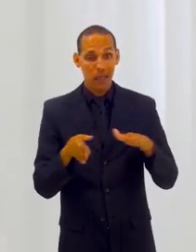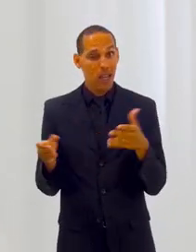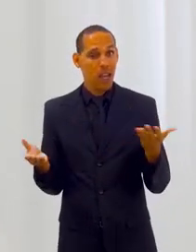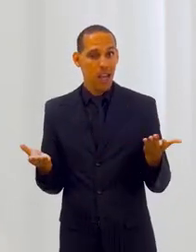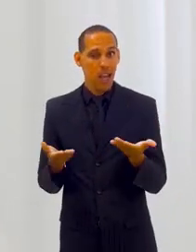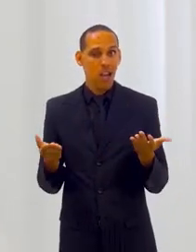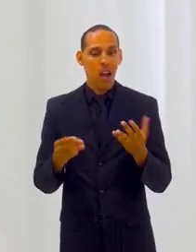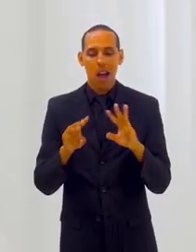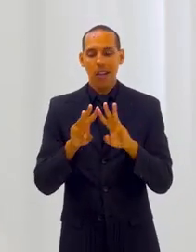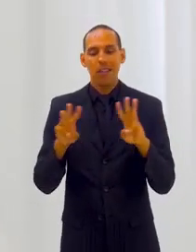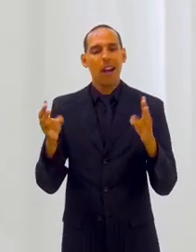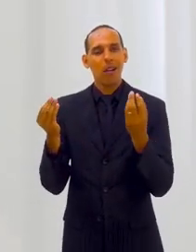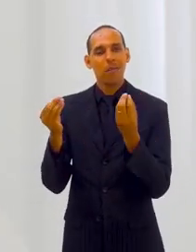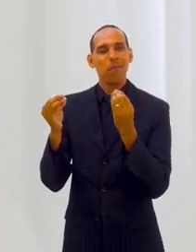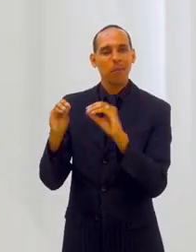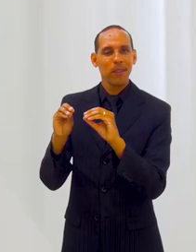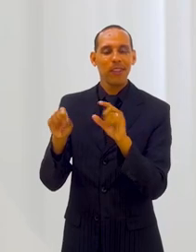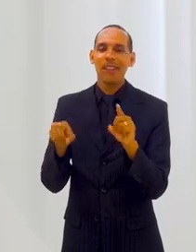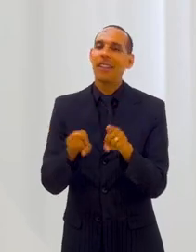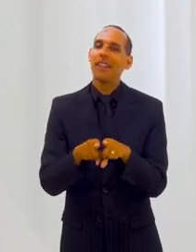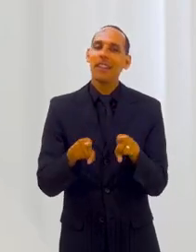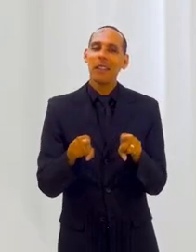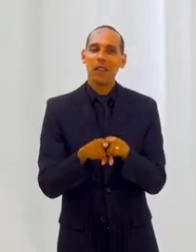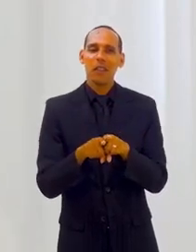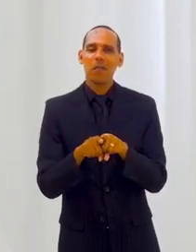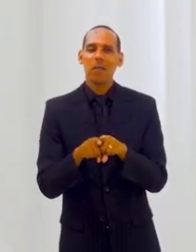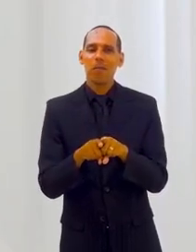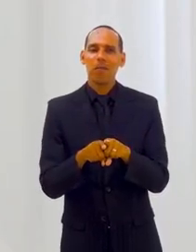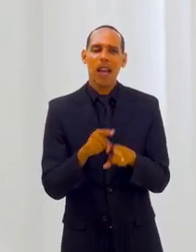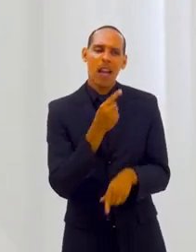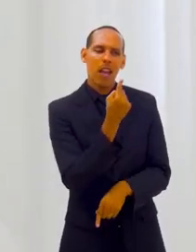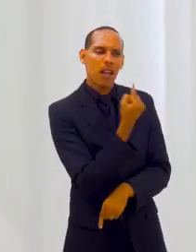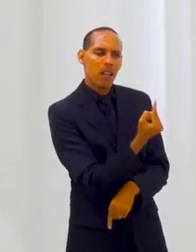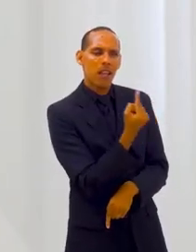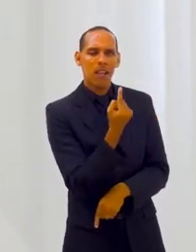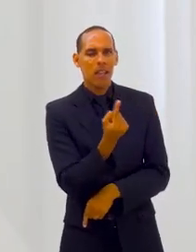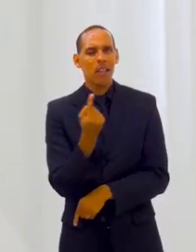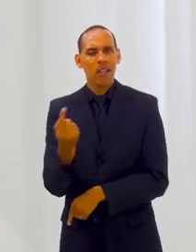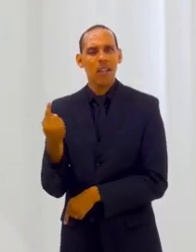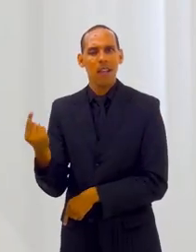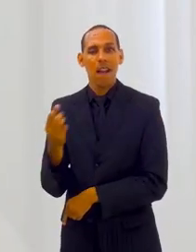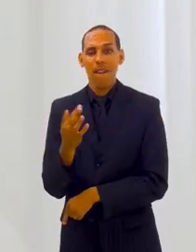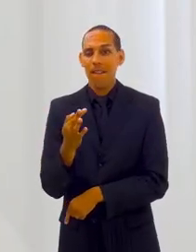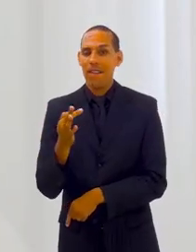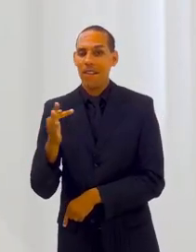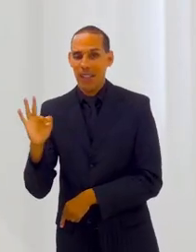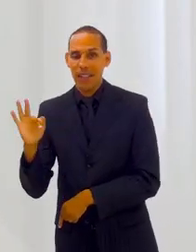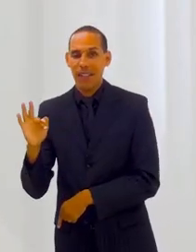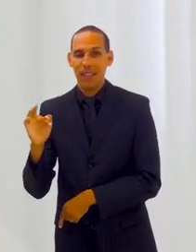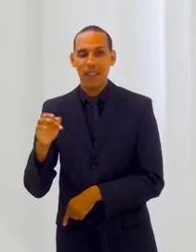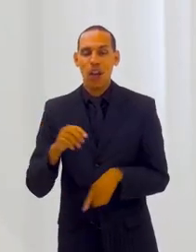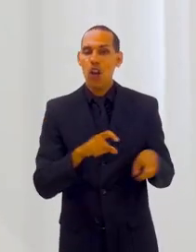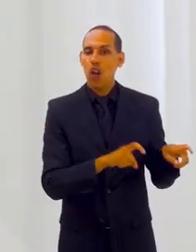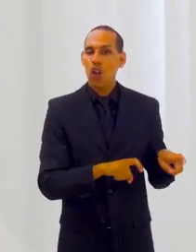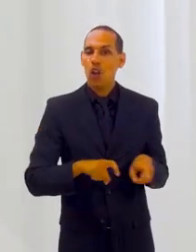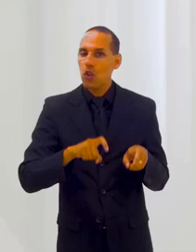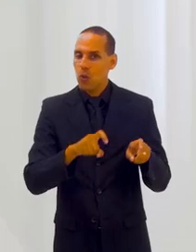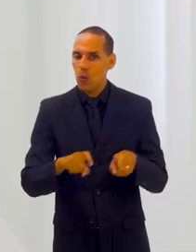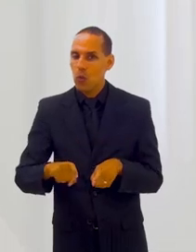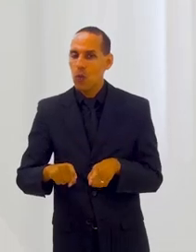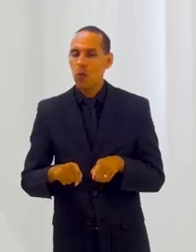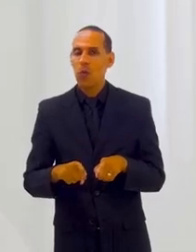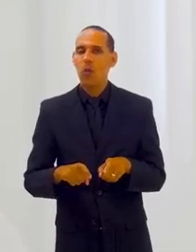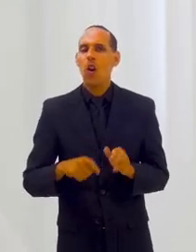vai para o nosso site, além do que individualmente a Federação da Agricultura e o Senar